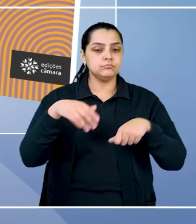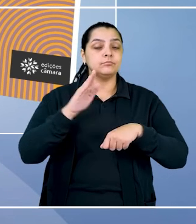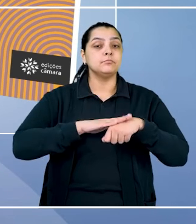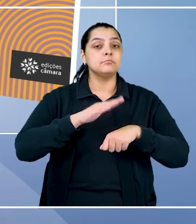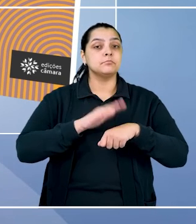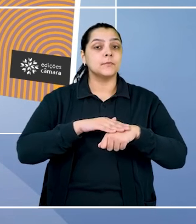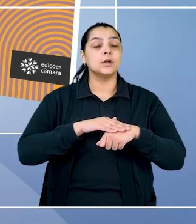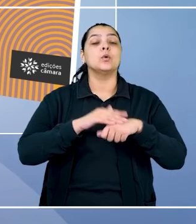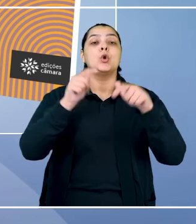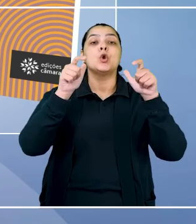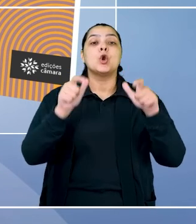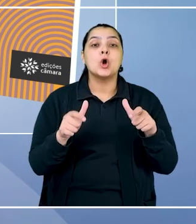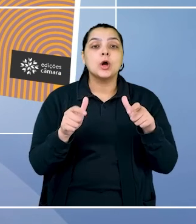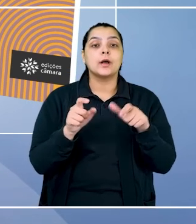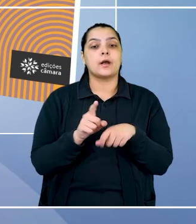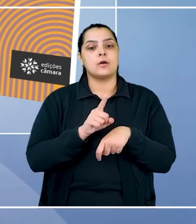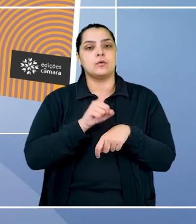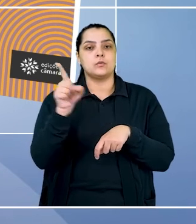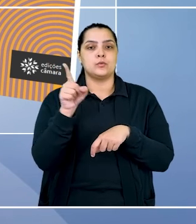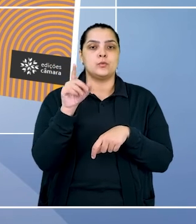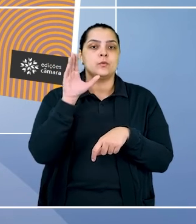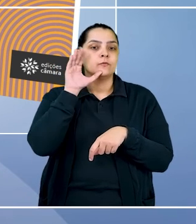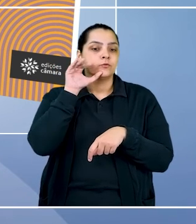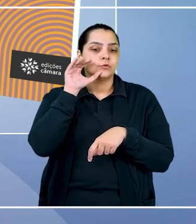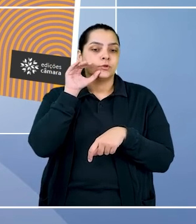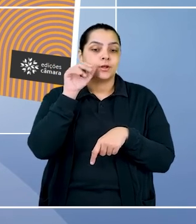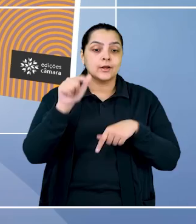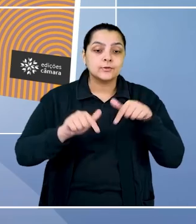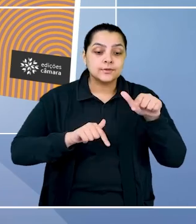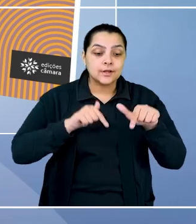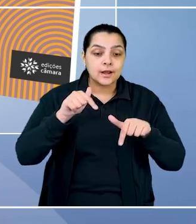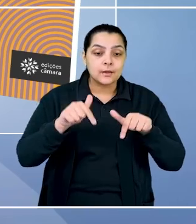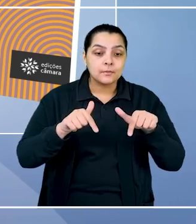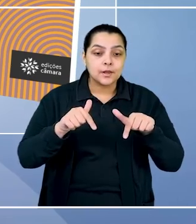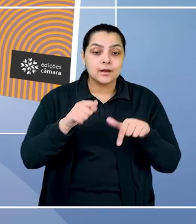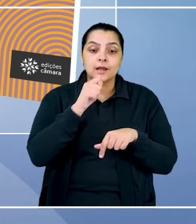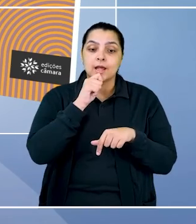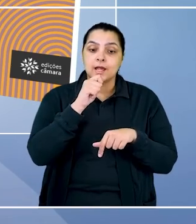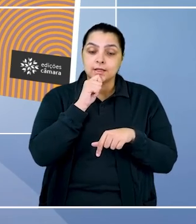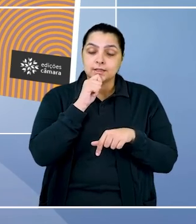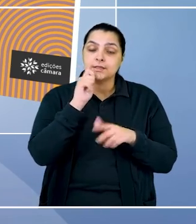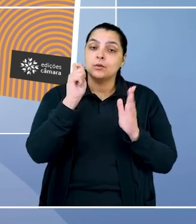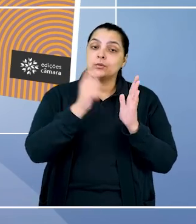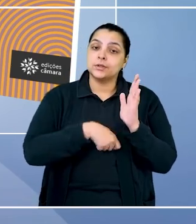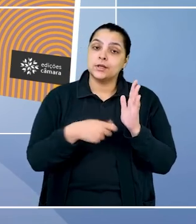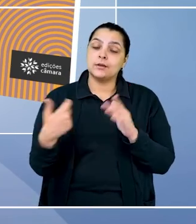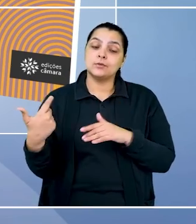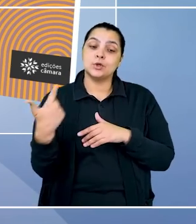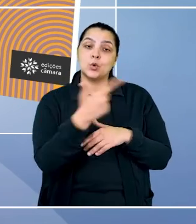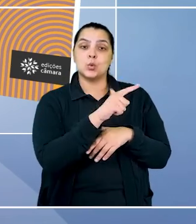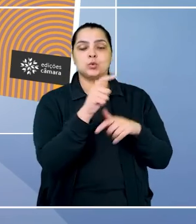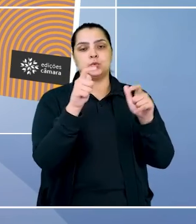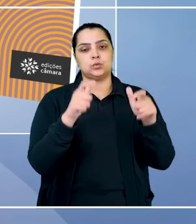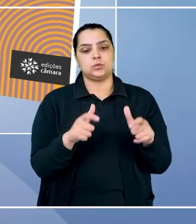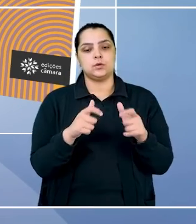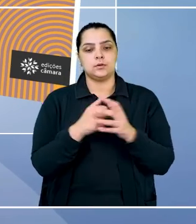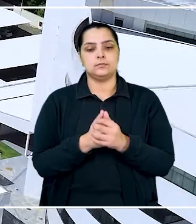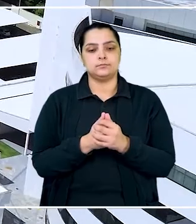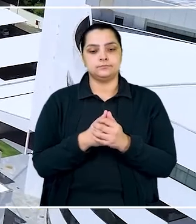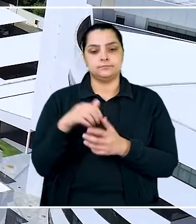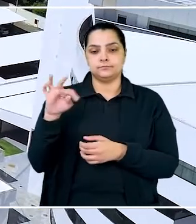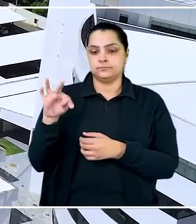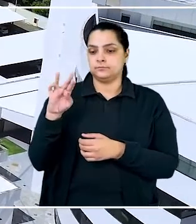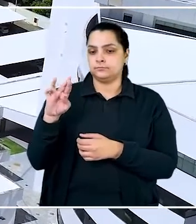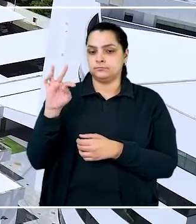é determinada pela localidade onde o empregado prestar serviços, ainda que tenha sido contratado em outro local.